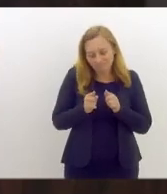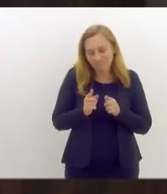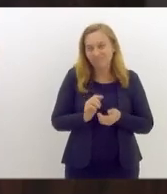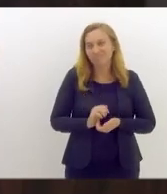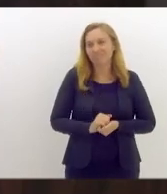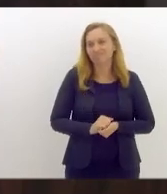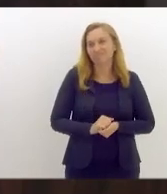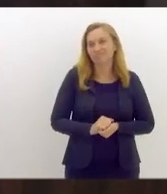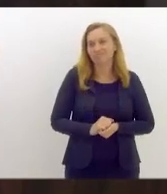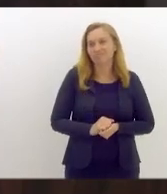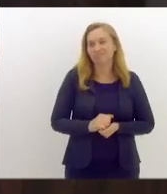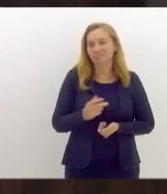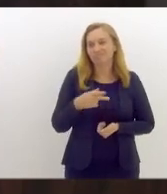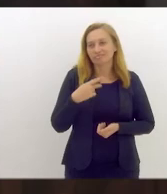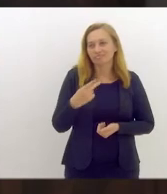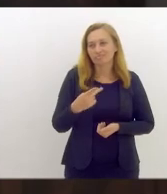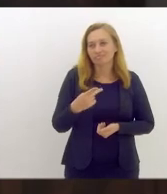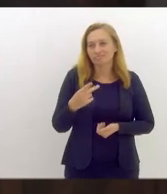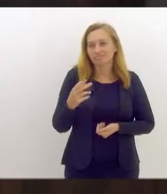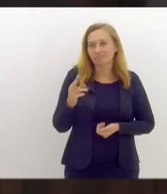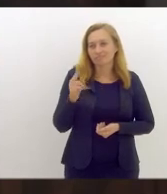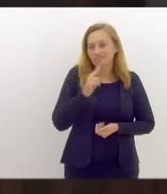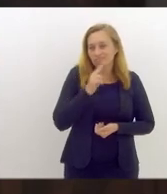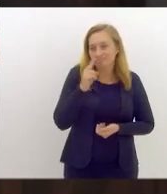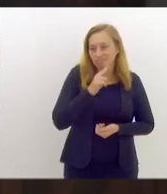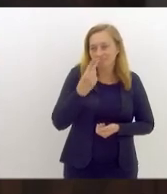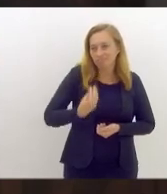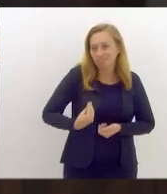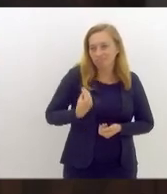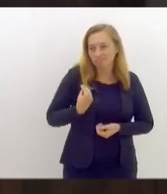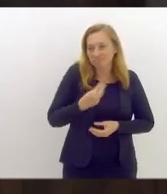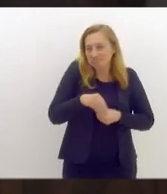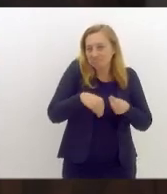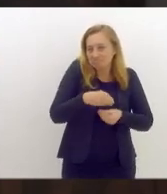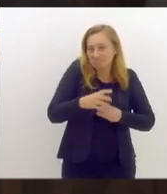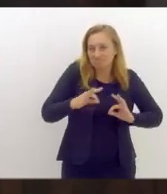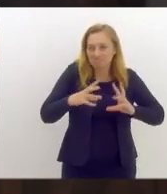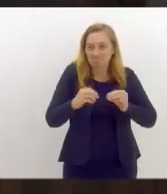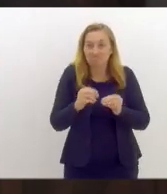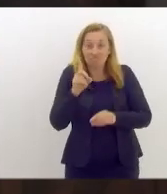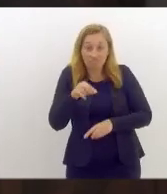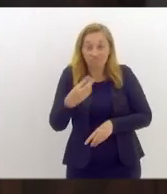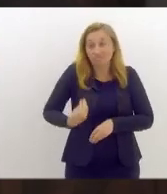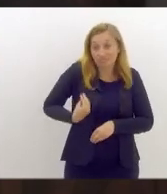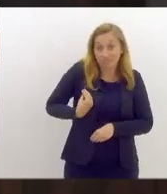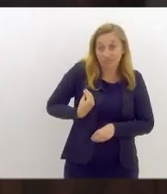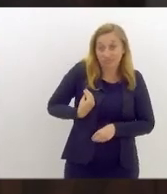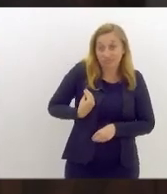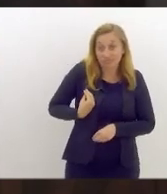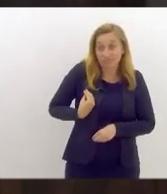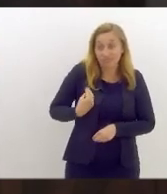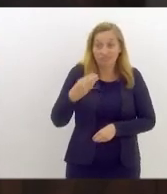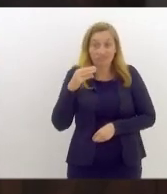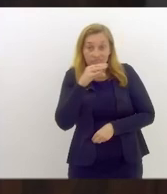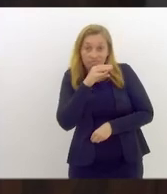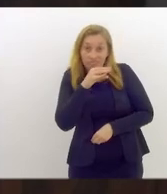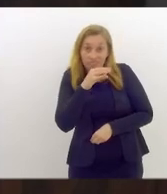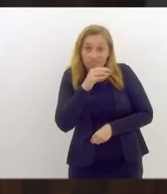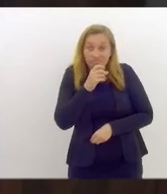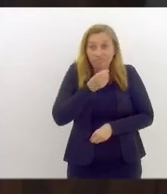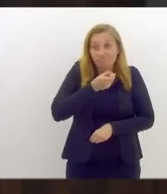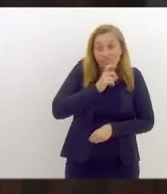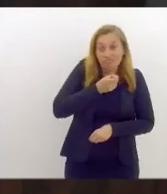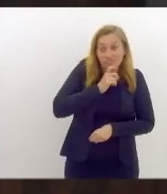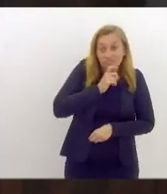ele diz assim o correio da vida embrulha tudo a vida é assim esquenta esfria